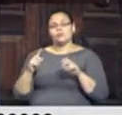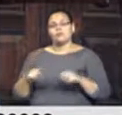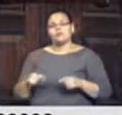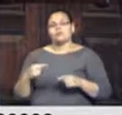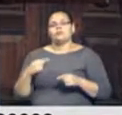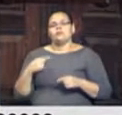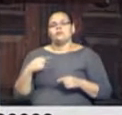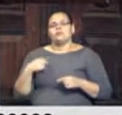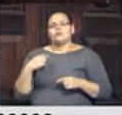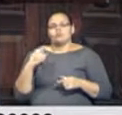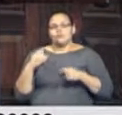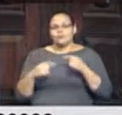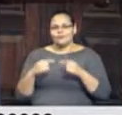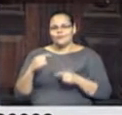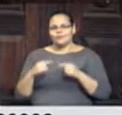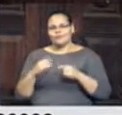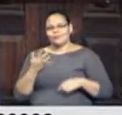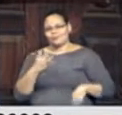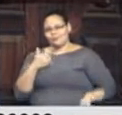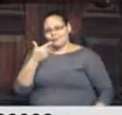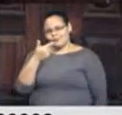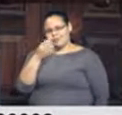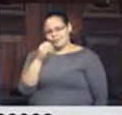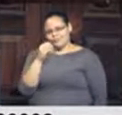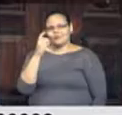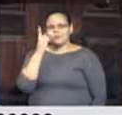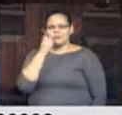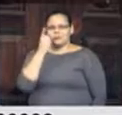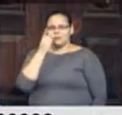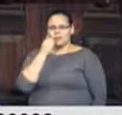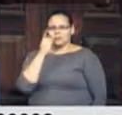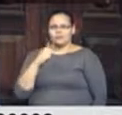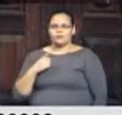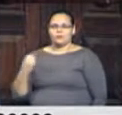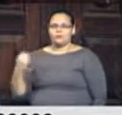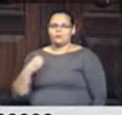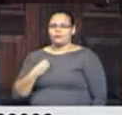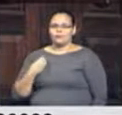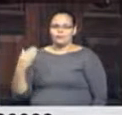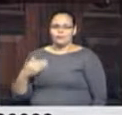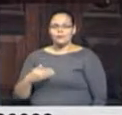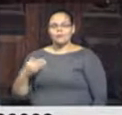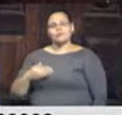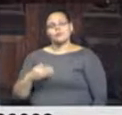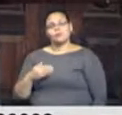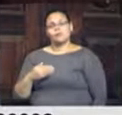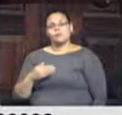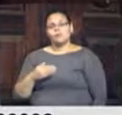concorrida. Tivemos quase 20 deputados presentes na audiência da educação.